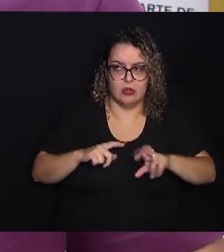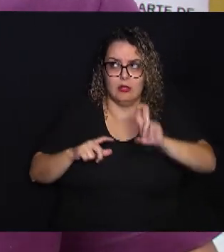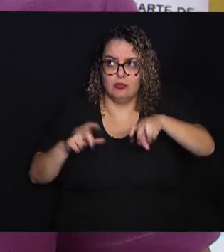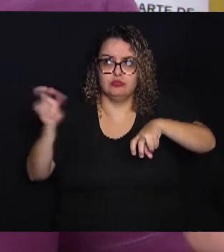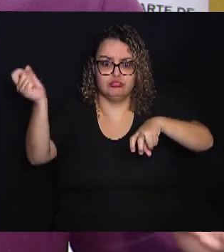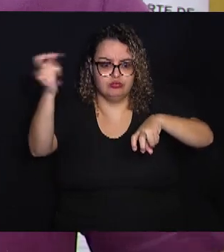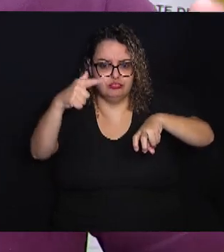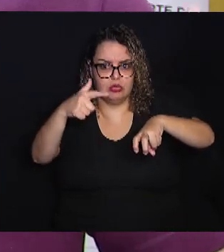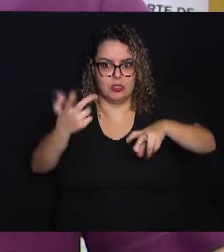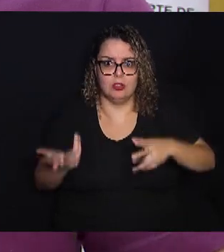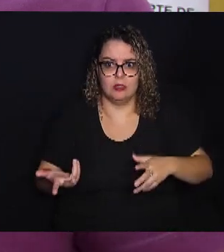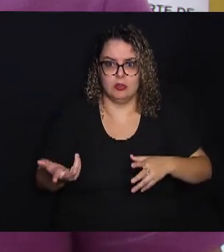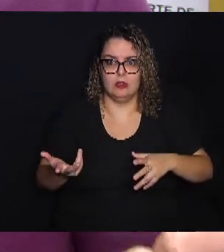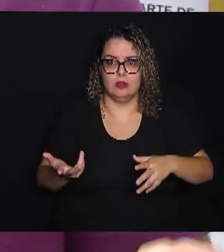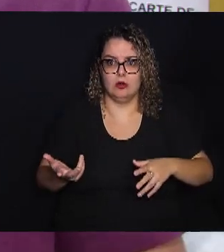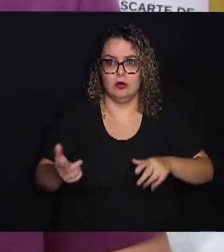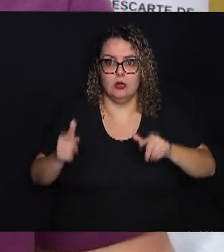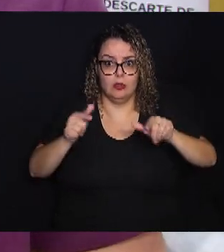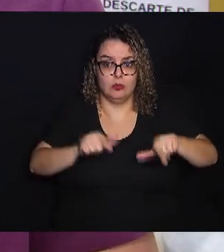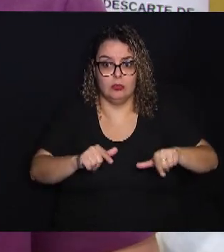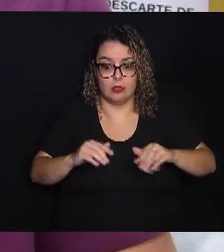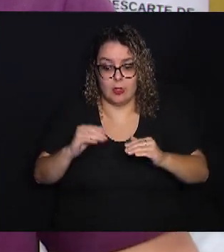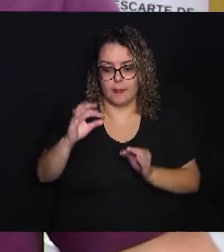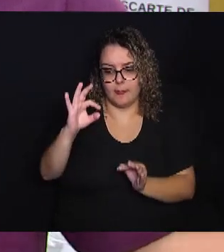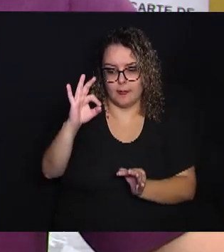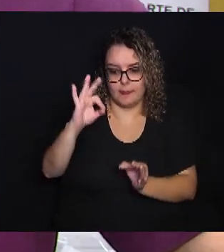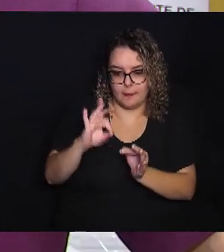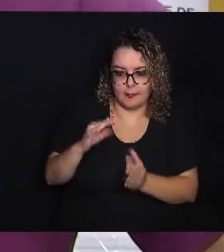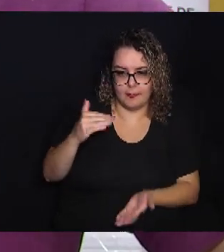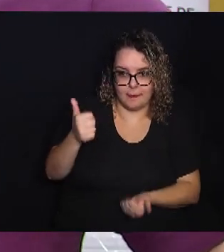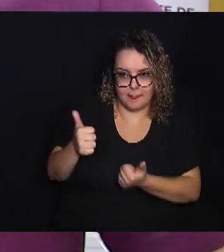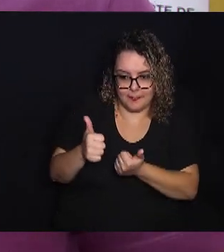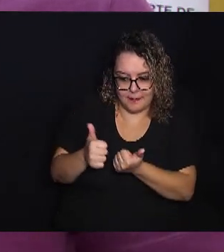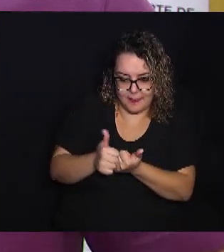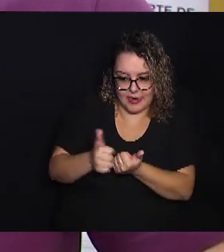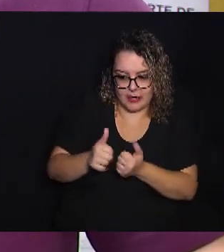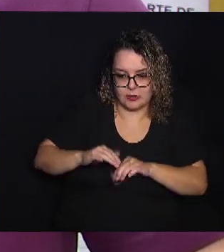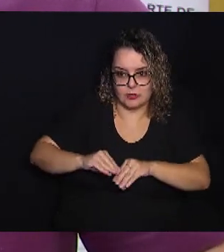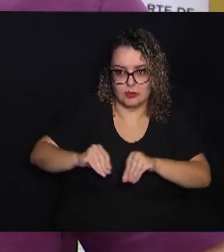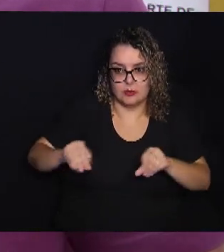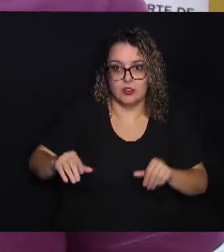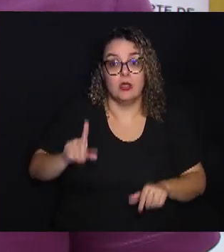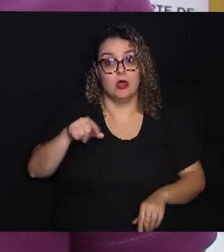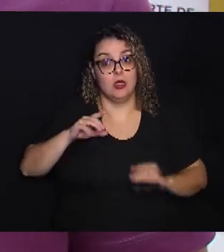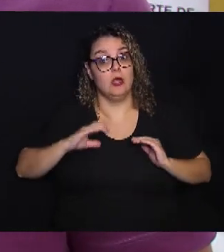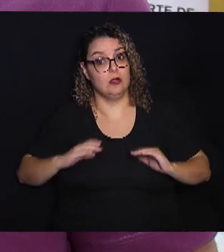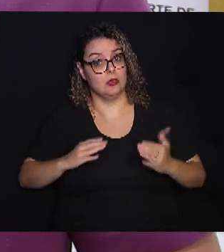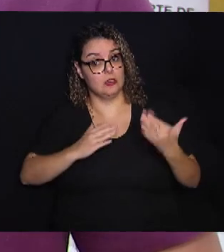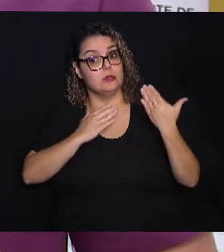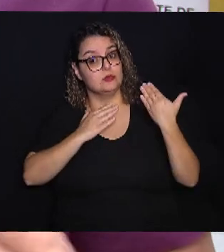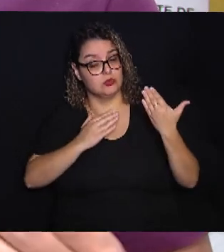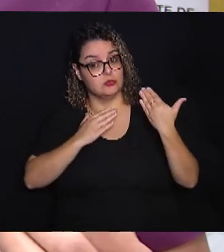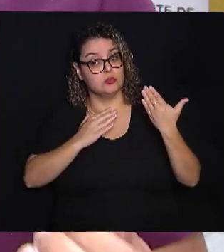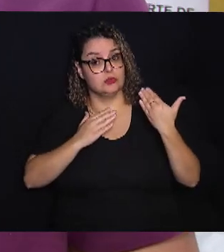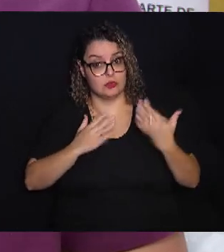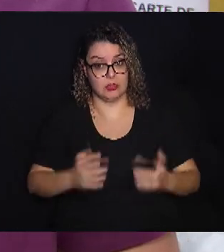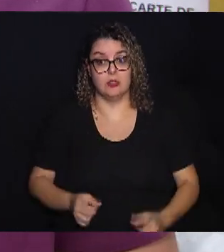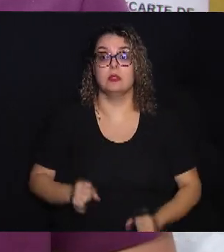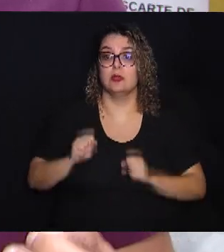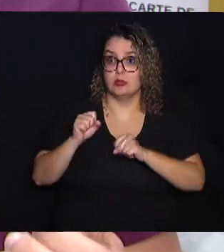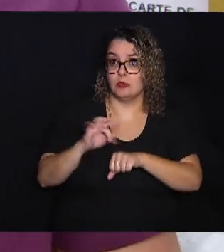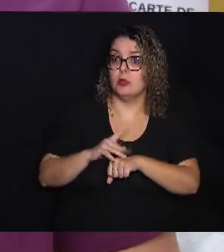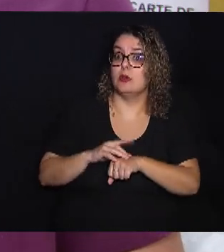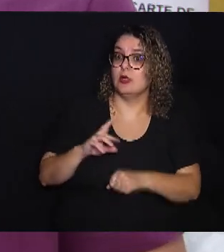ele está pousado no lugar onde está batendo sol, o morcego que ele está grudado ou pousado no lugar baixo, próximo do solo, esses